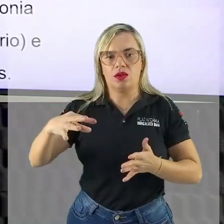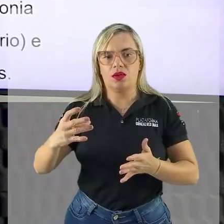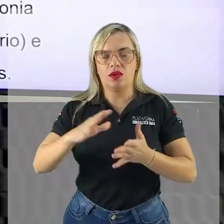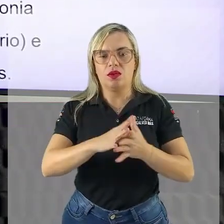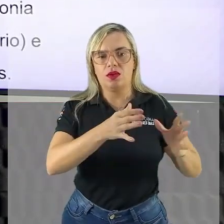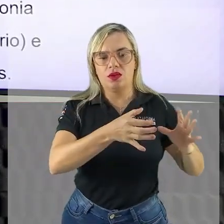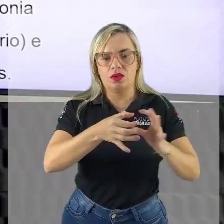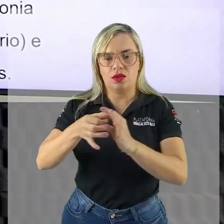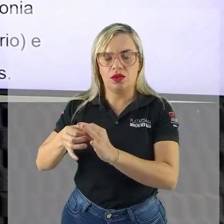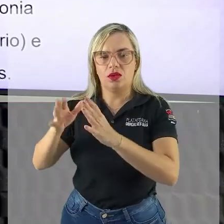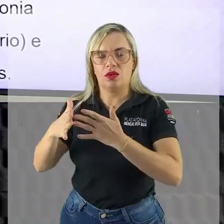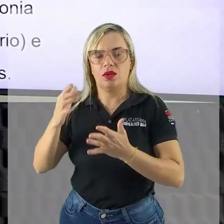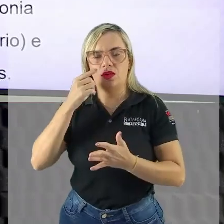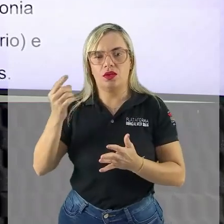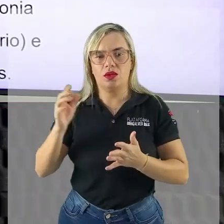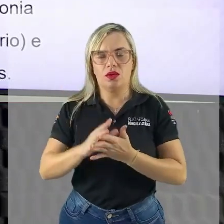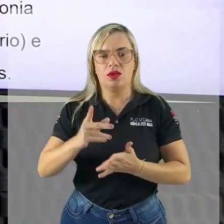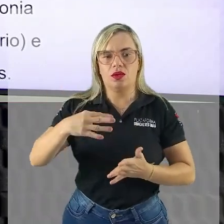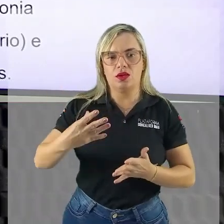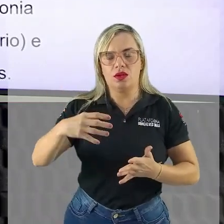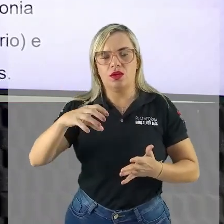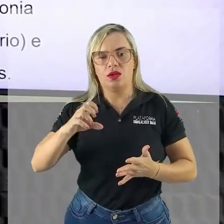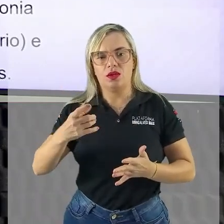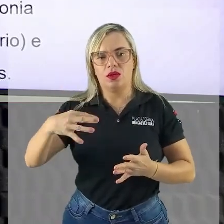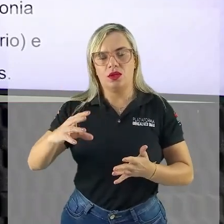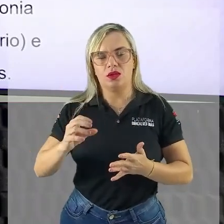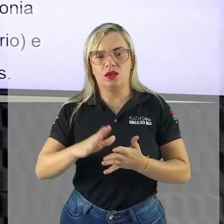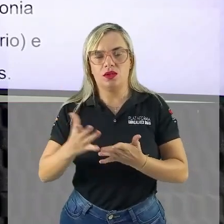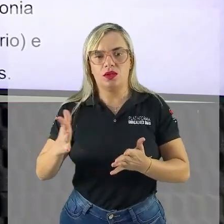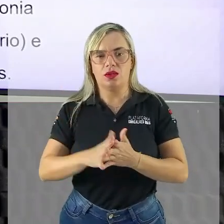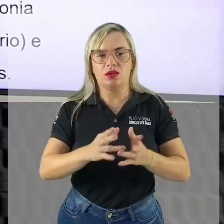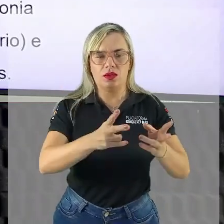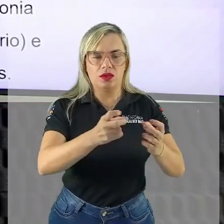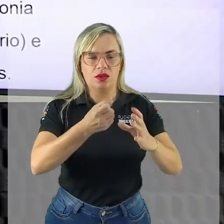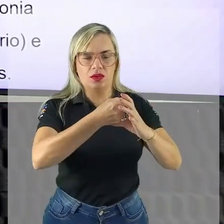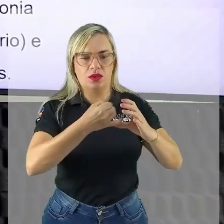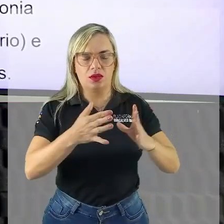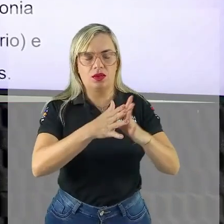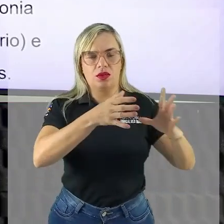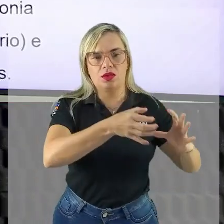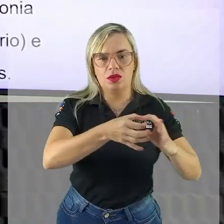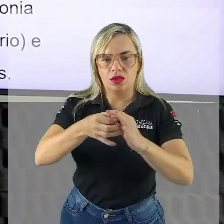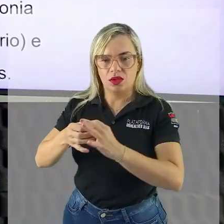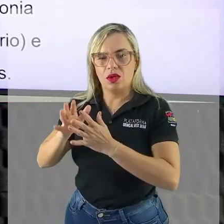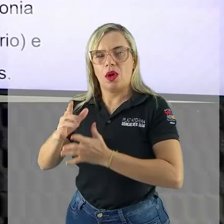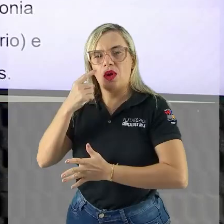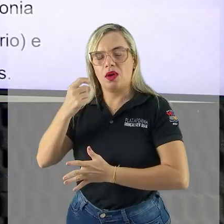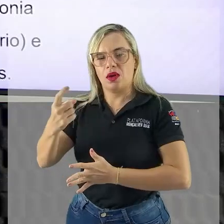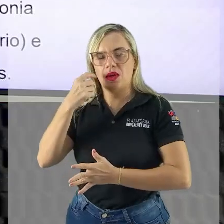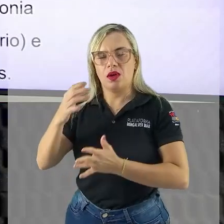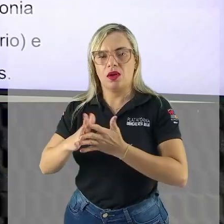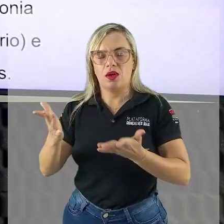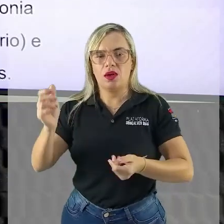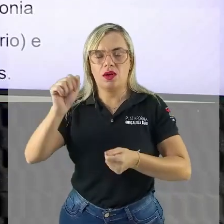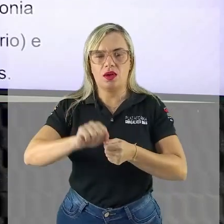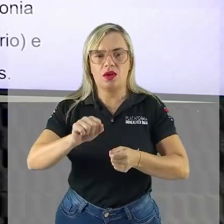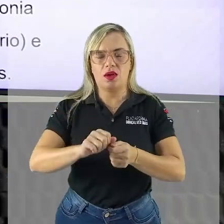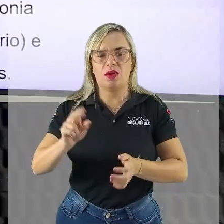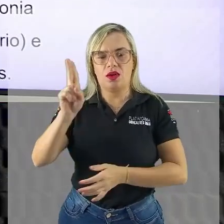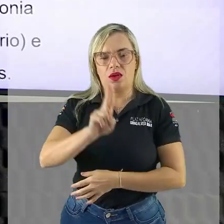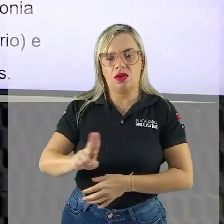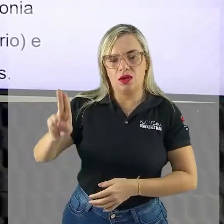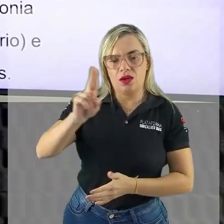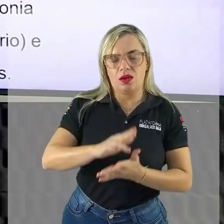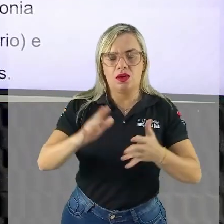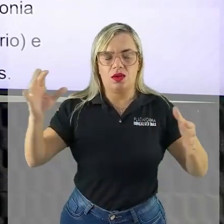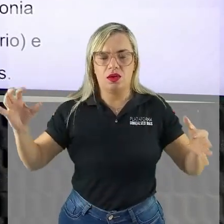né? Nesse sentido, diante dessa perspectiva, nesse cenário. Então, é muito interessante que você faça uso